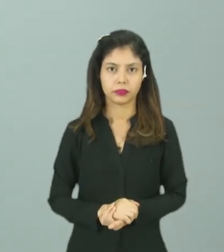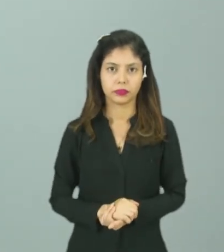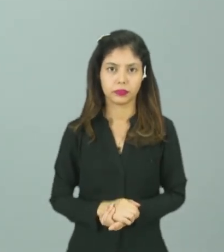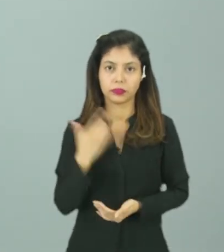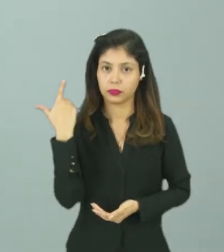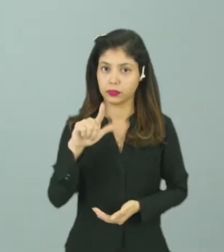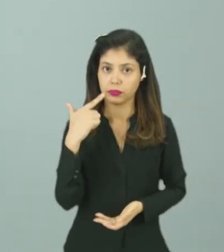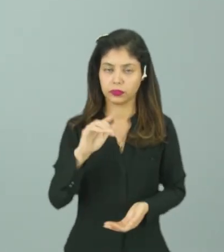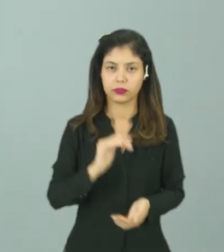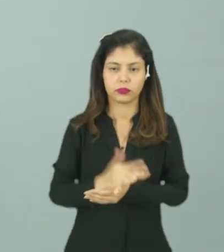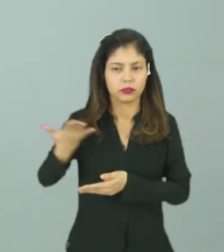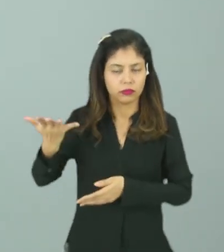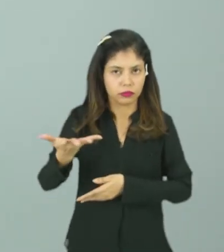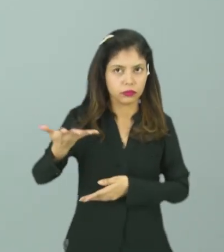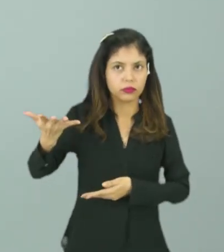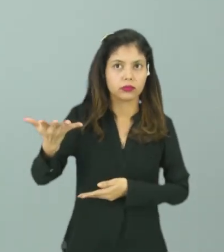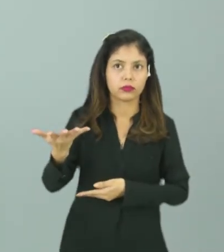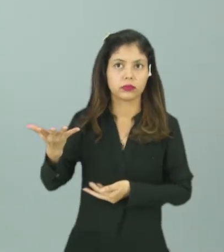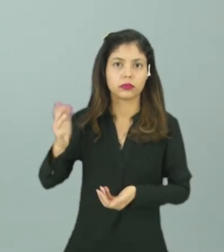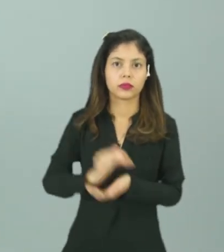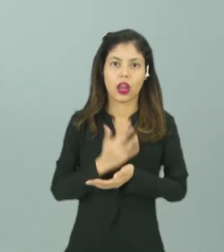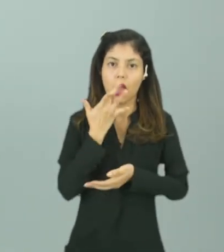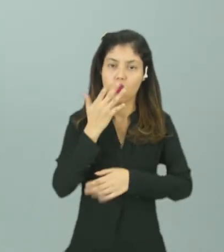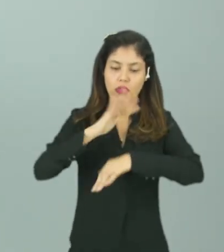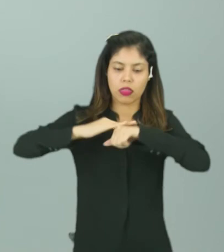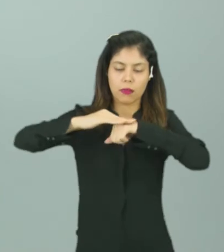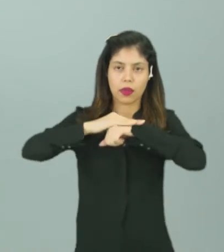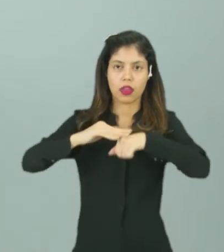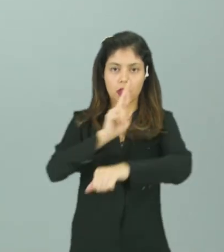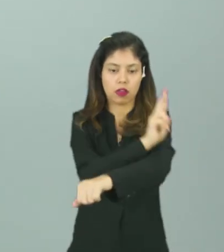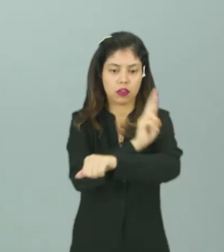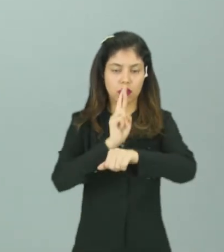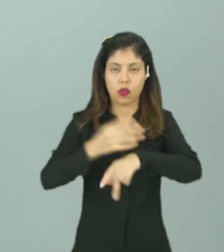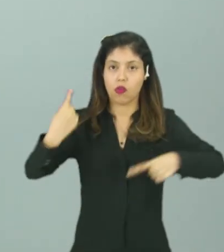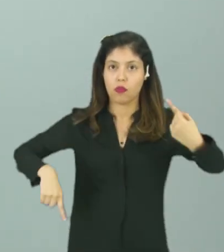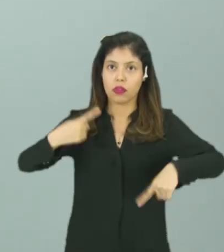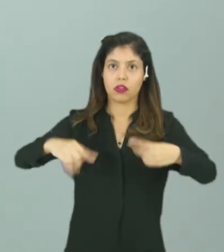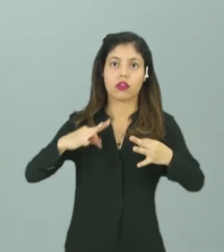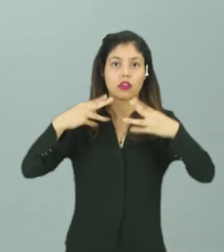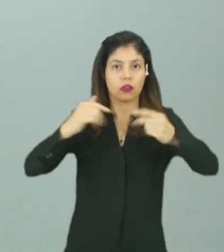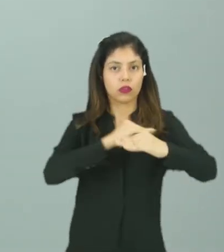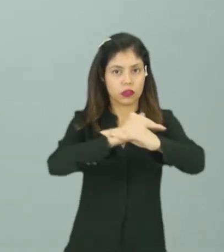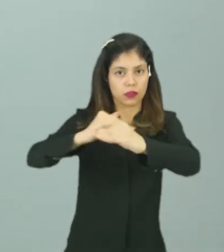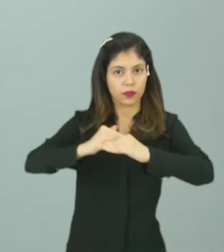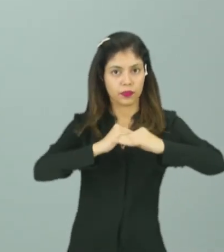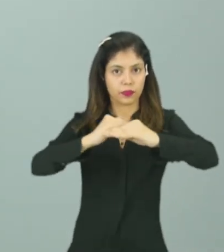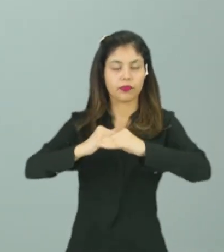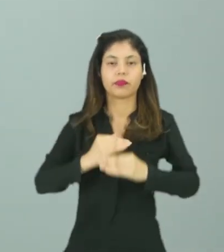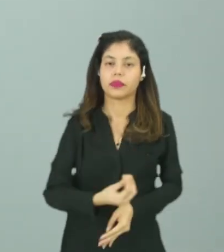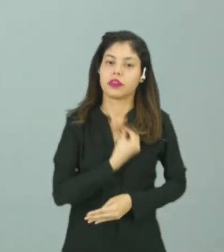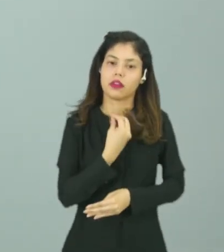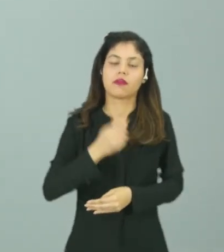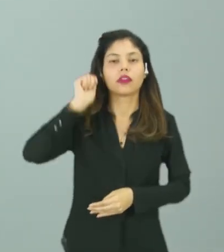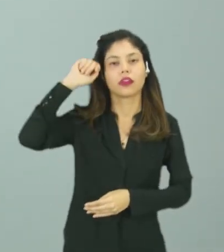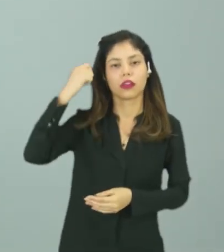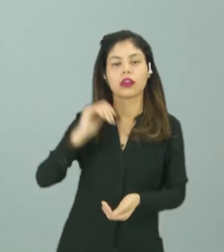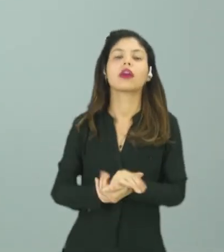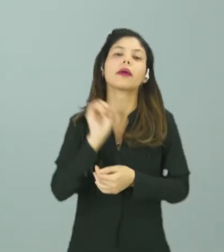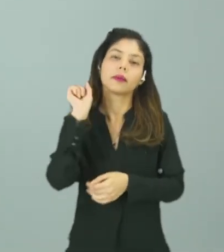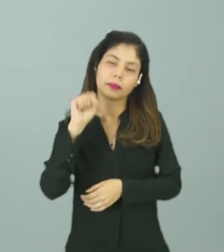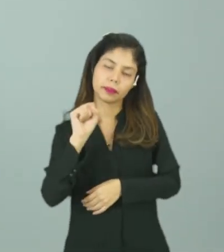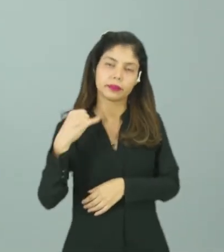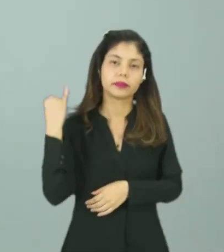não tendo aí como base a cor da pele, religiões ou políticas, somos todos iguais e vidas negras importam